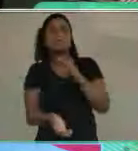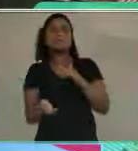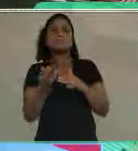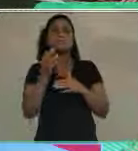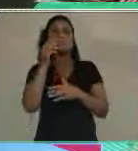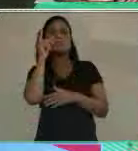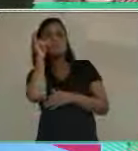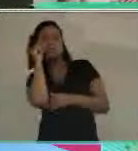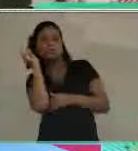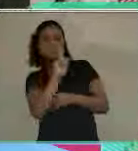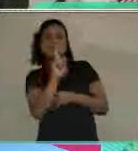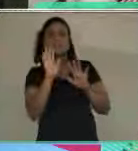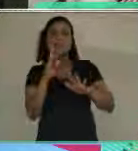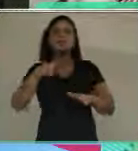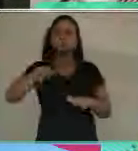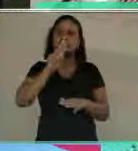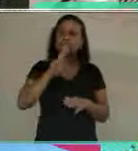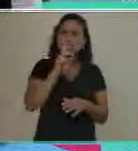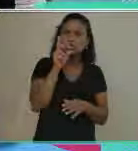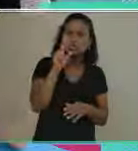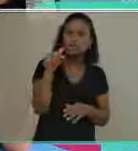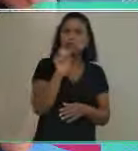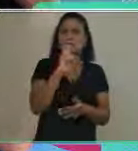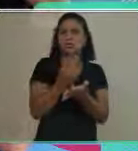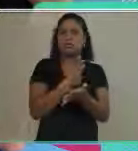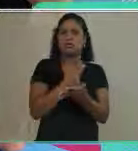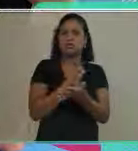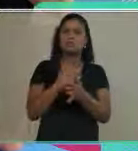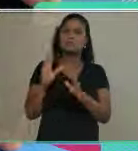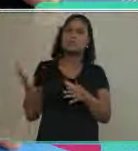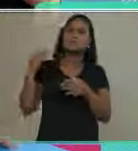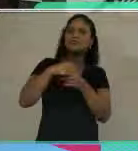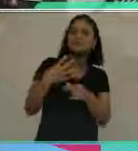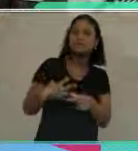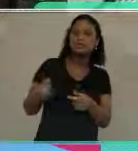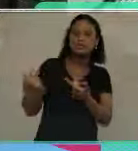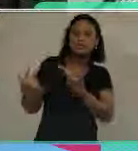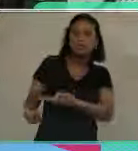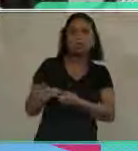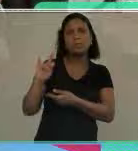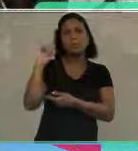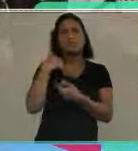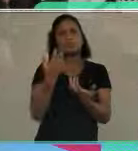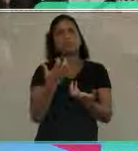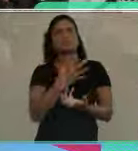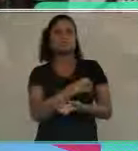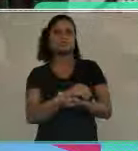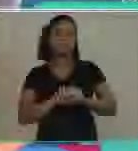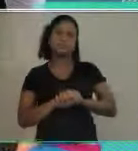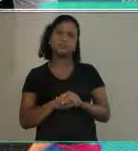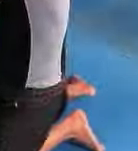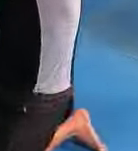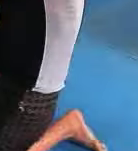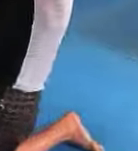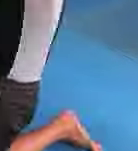fazer coisas erradas porque isso interfere e todo filho quer ser igual ao pai eu não quero dar o maior exemplo para meu filho